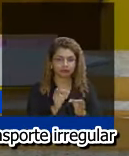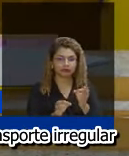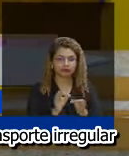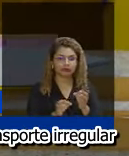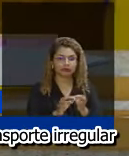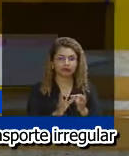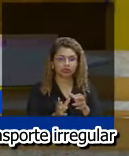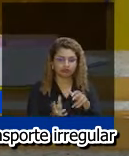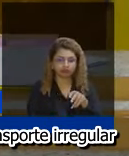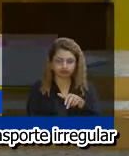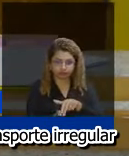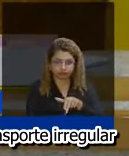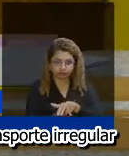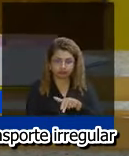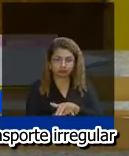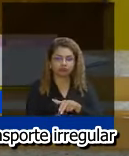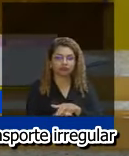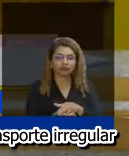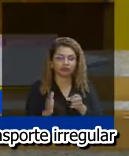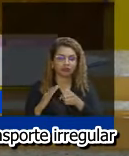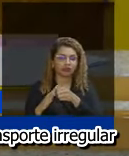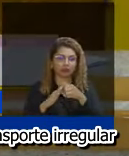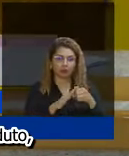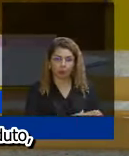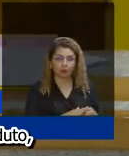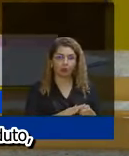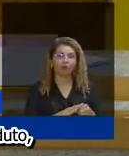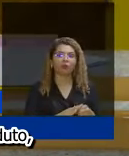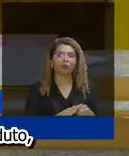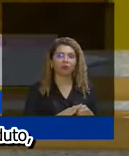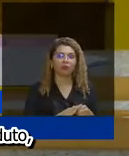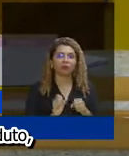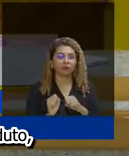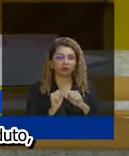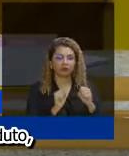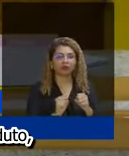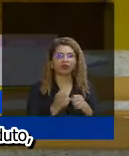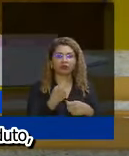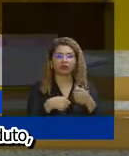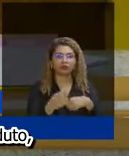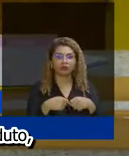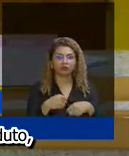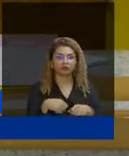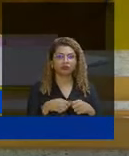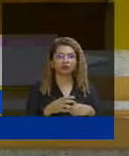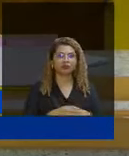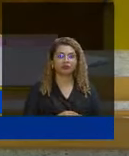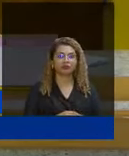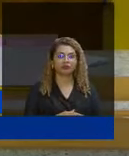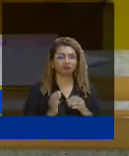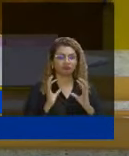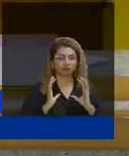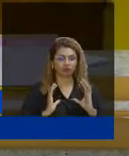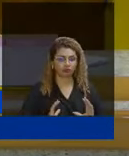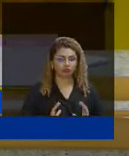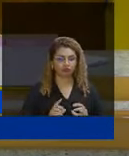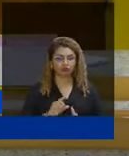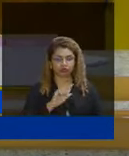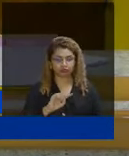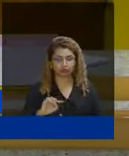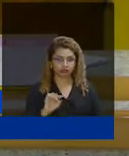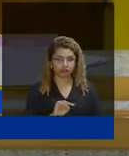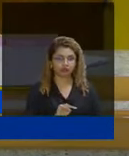captação ilícita de sufrágio e abuso de poder econômico, transporte irregular de eleitores em troca de votos, gravidade do conduta, anuência do candidato.